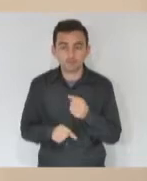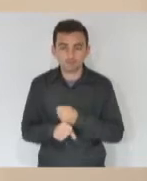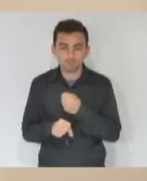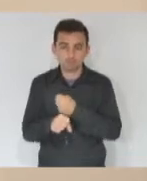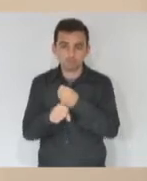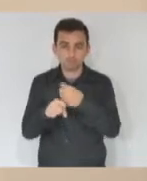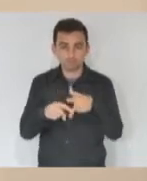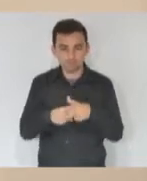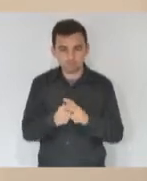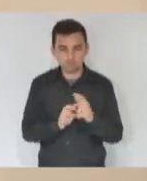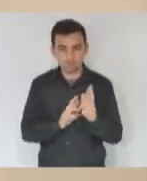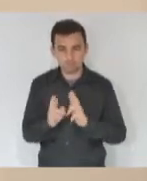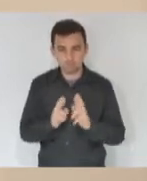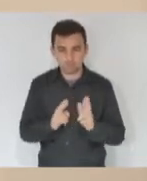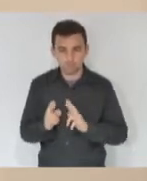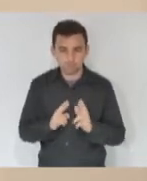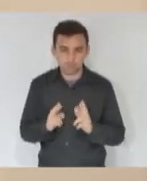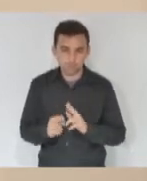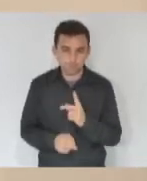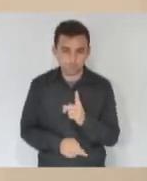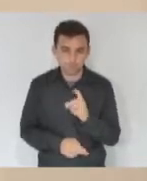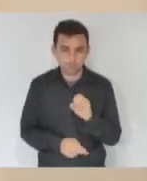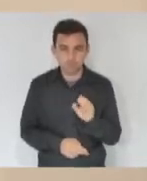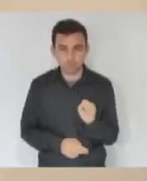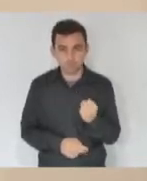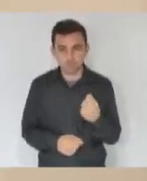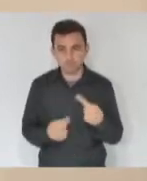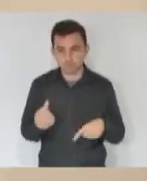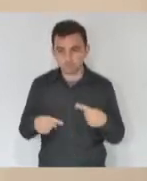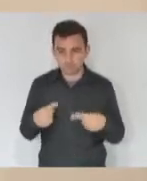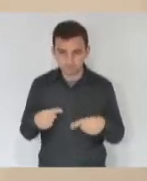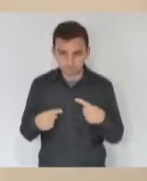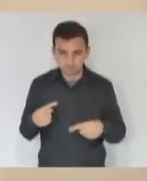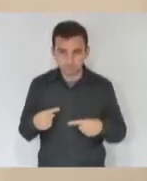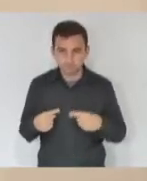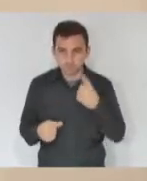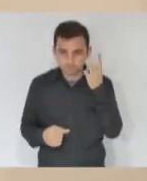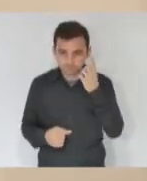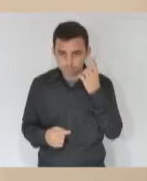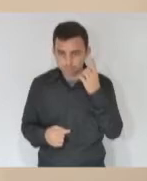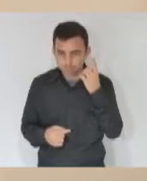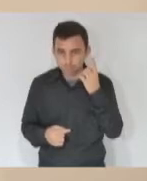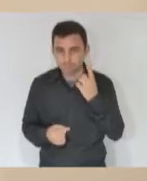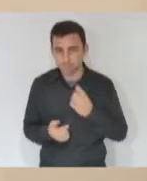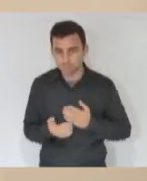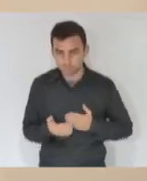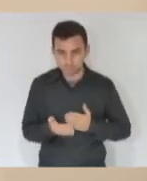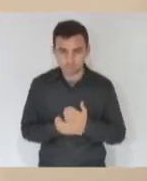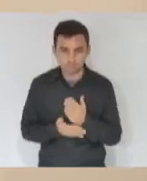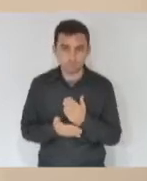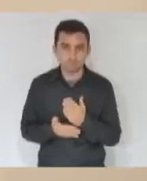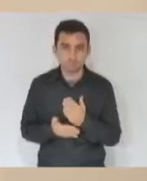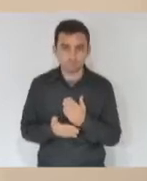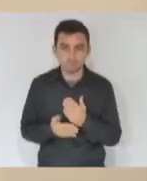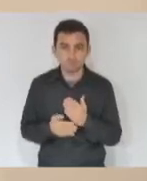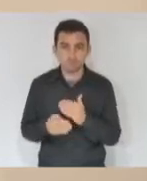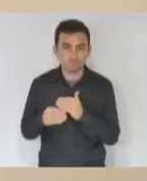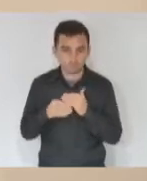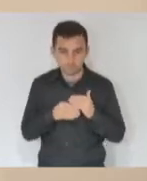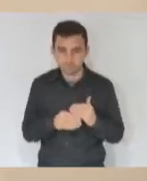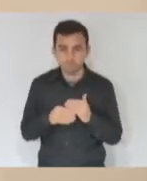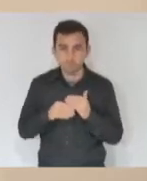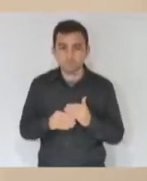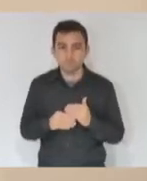rodovia SC-108. Em discussão, não havendo quem queira discutir, em votação. Deputados que aprovam, permaneçam como se encontram. Aprovado